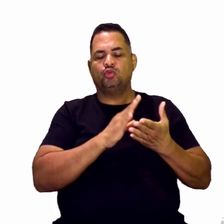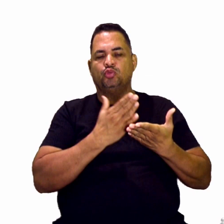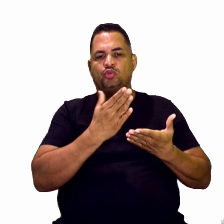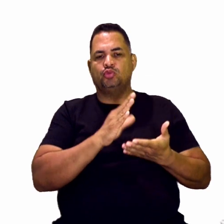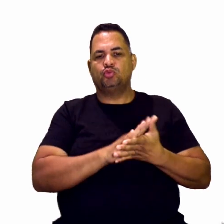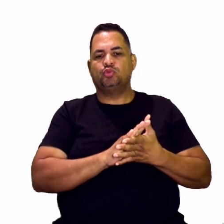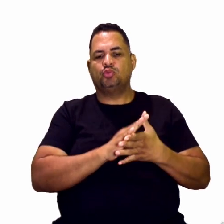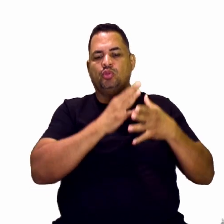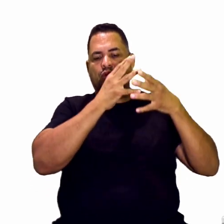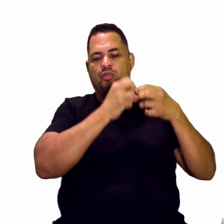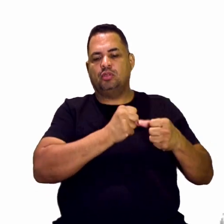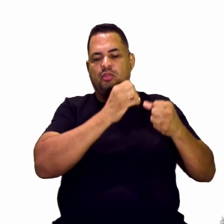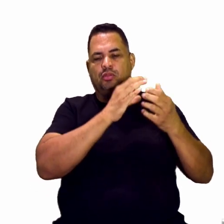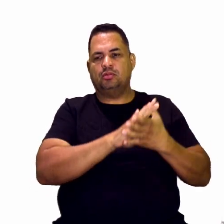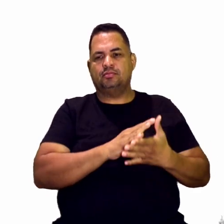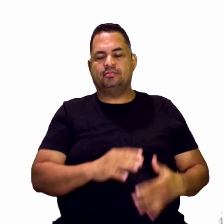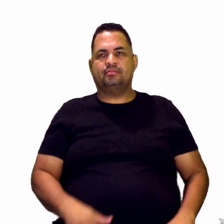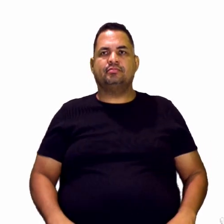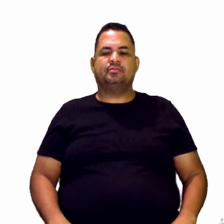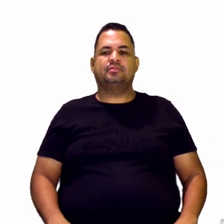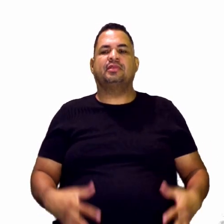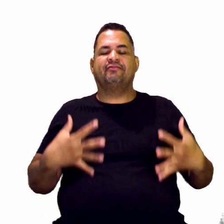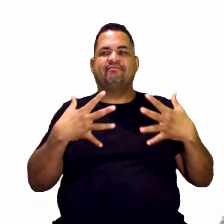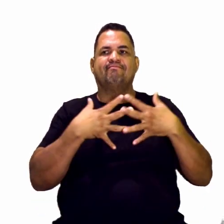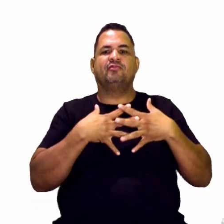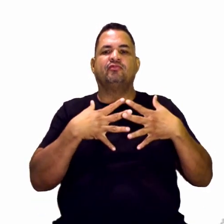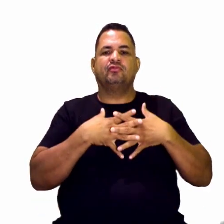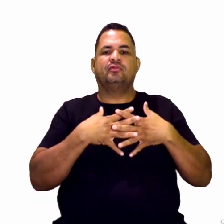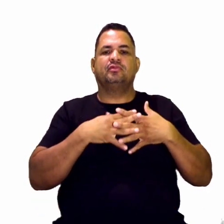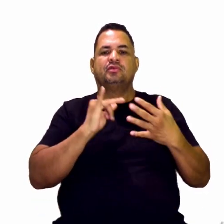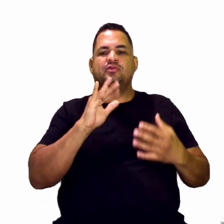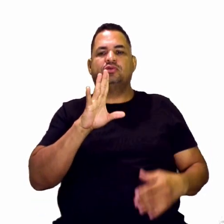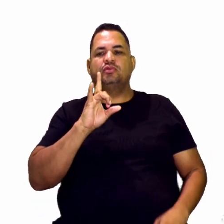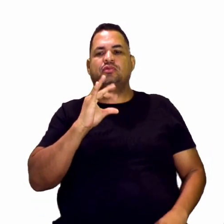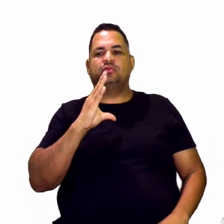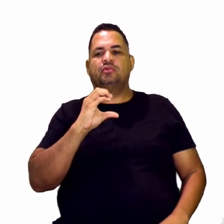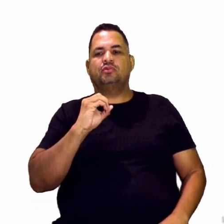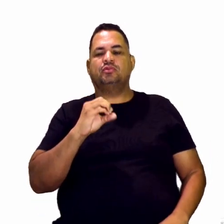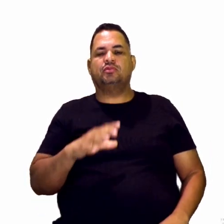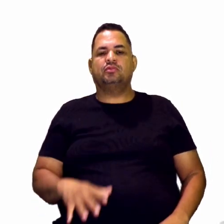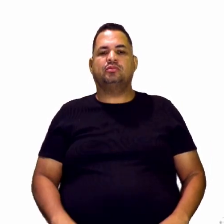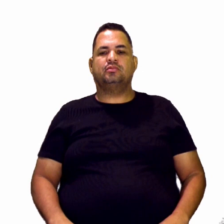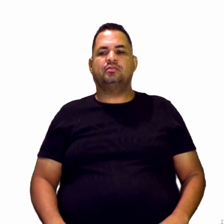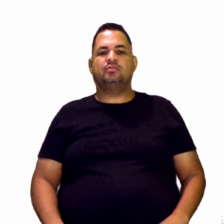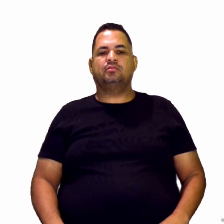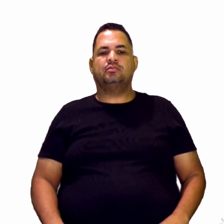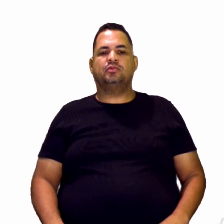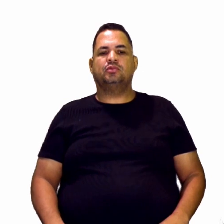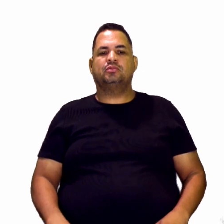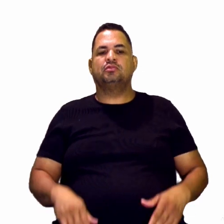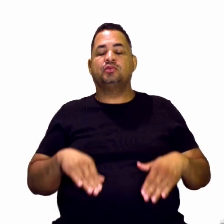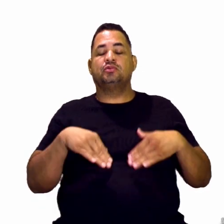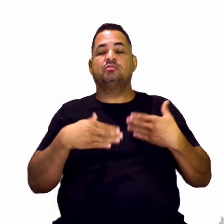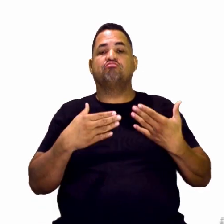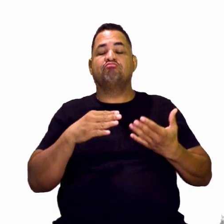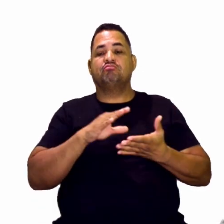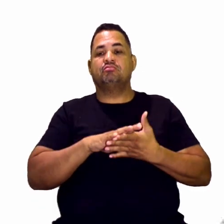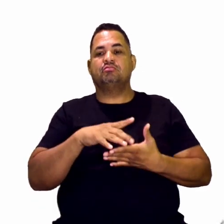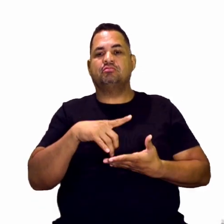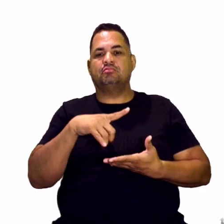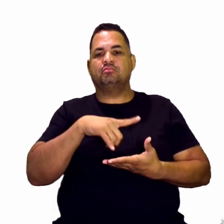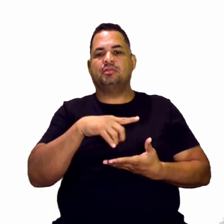Vai ficar... minto, pessoal, minto, eu estou confundindo tudo. Isotônico é quando é igual, tá bom? Quando